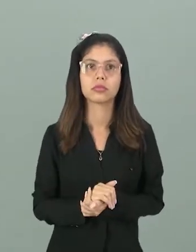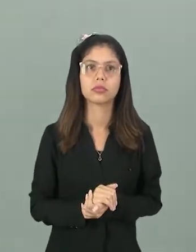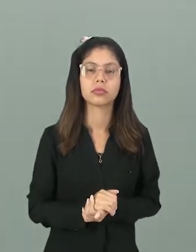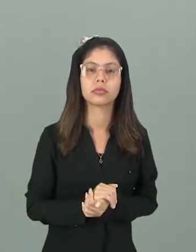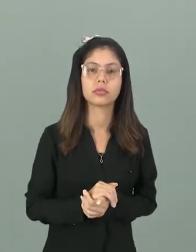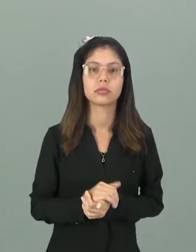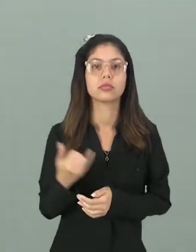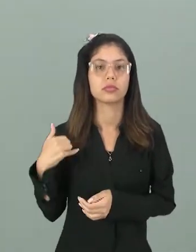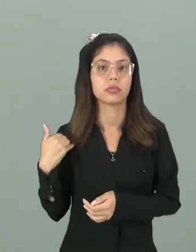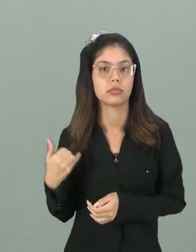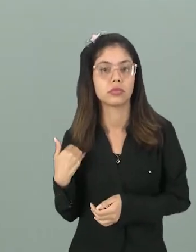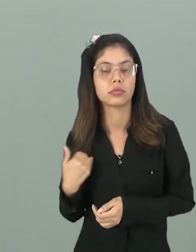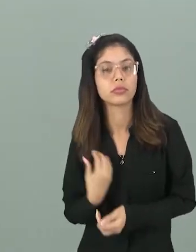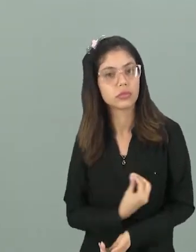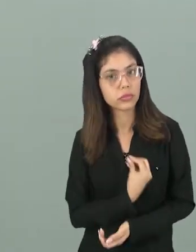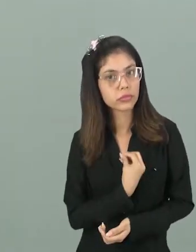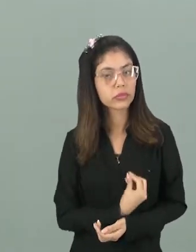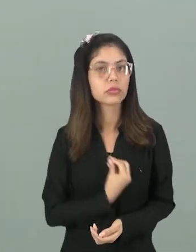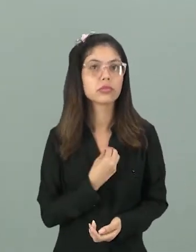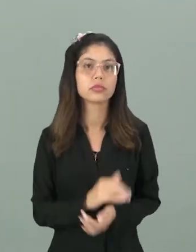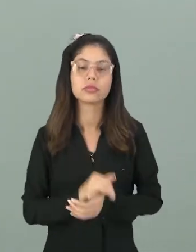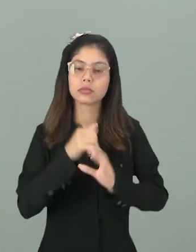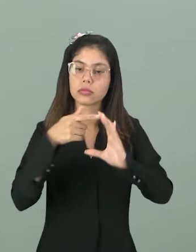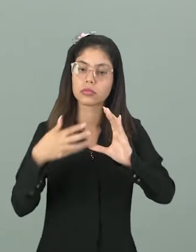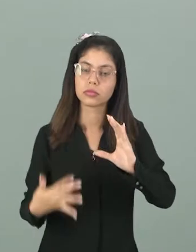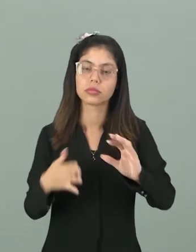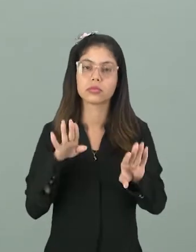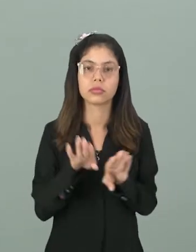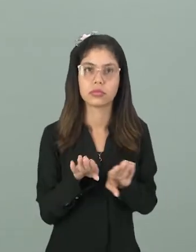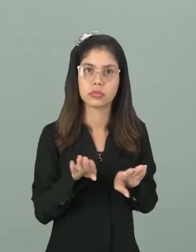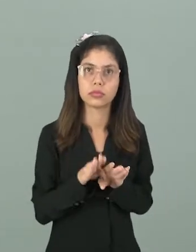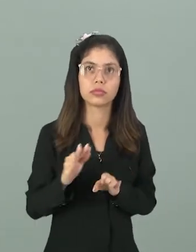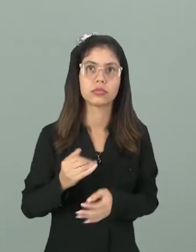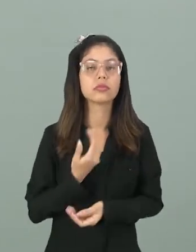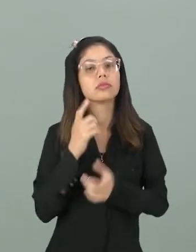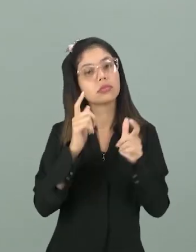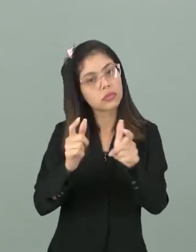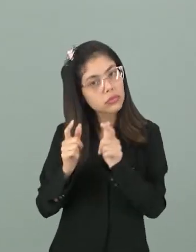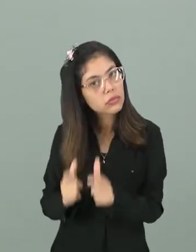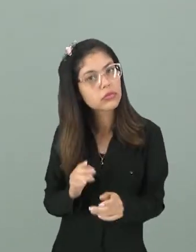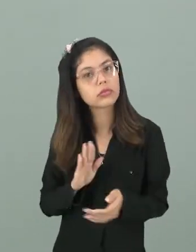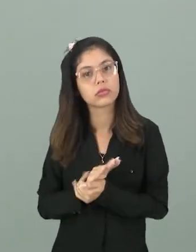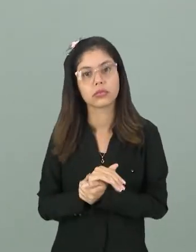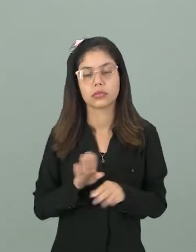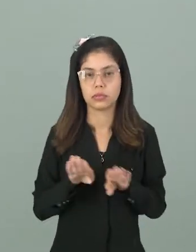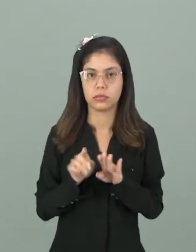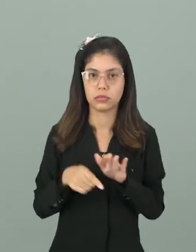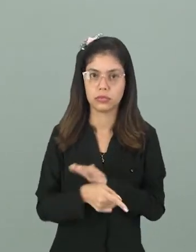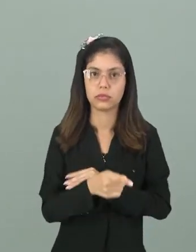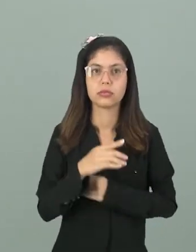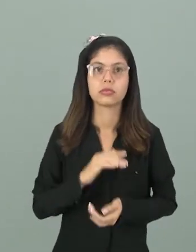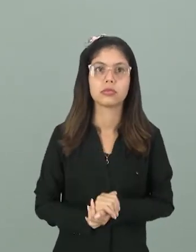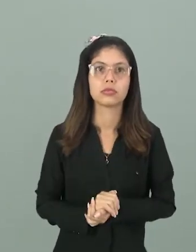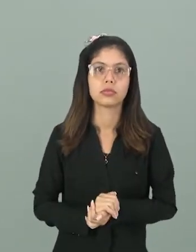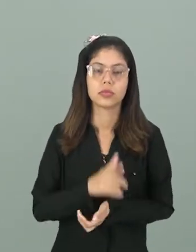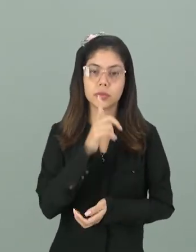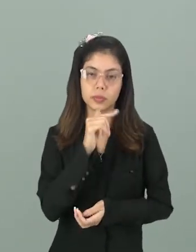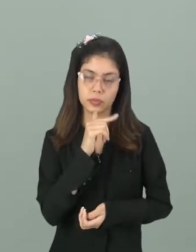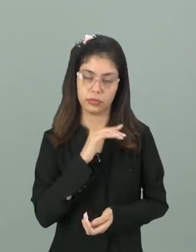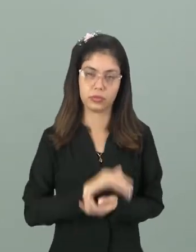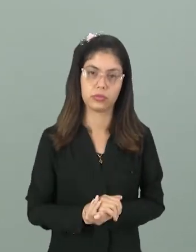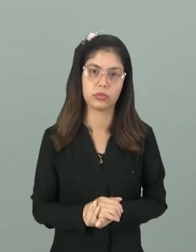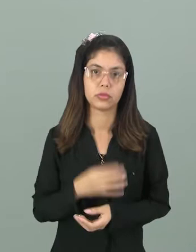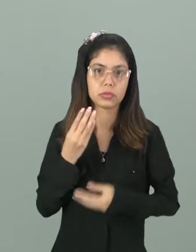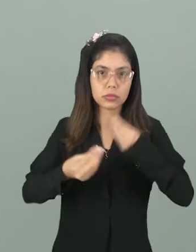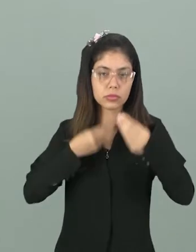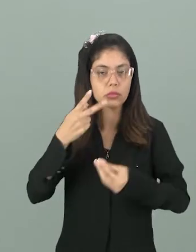à idade do ser vivo, em relação à espécie e em relação ao ambiente que ele está também inserido. A água,